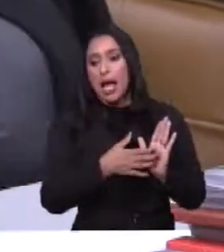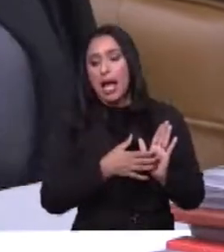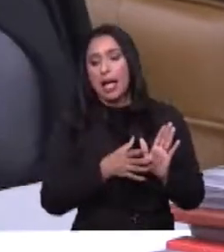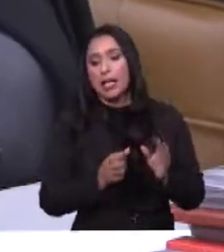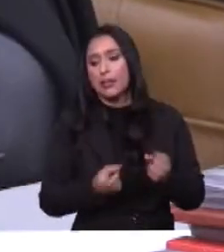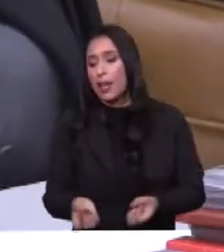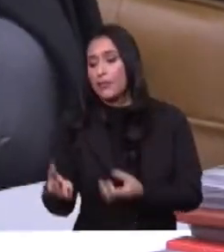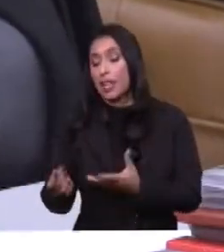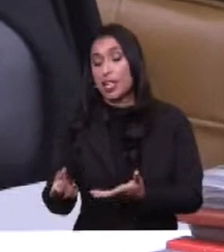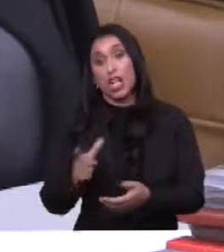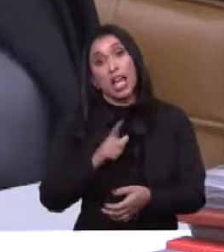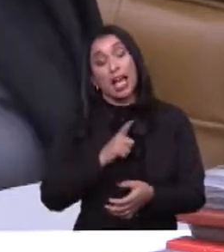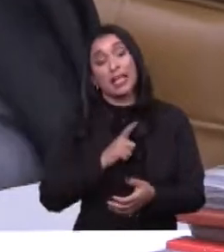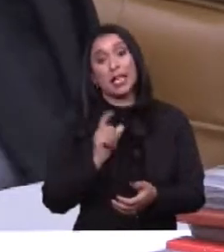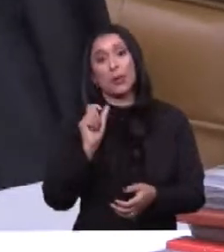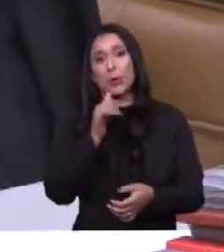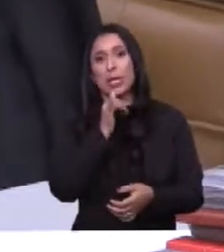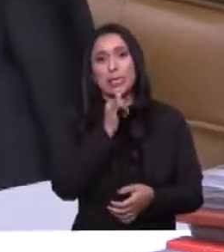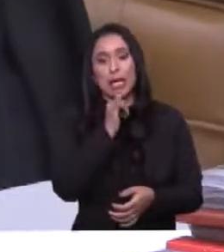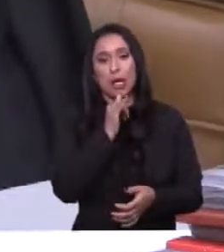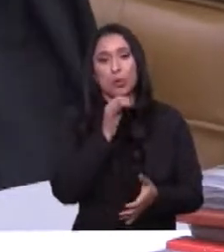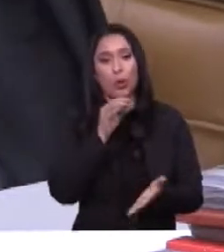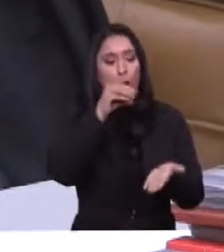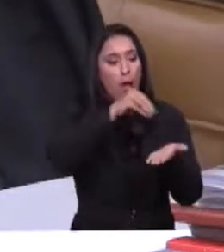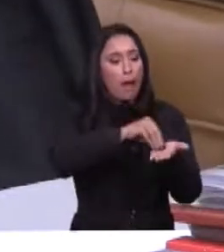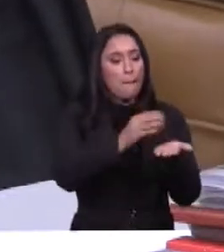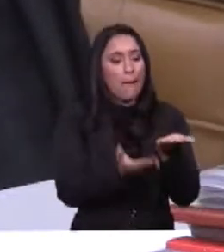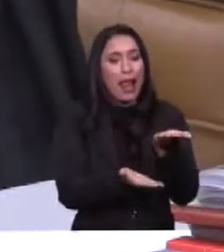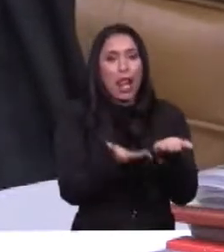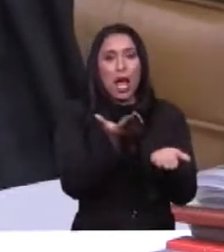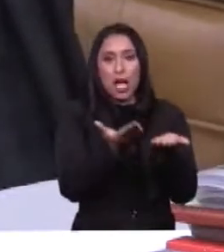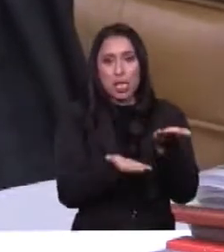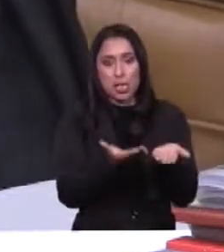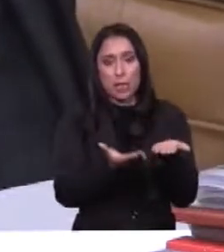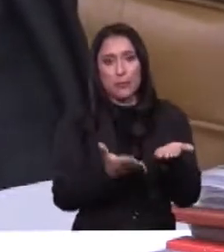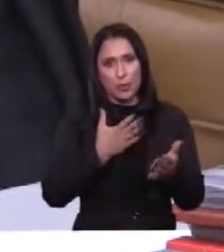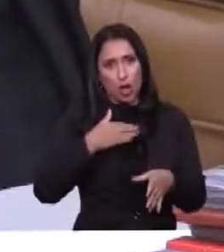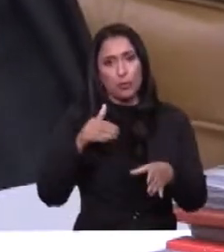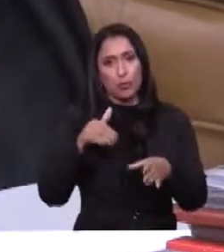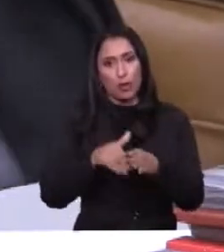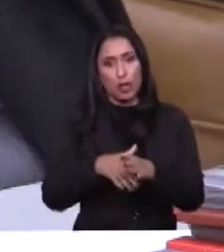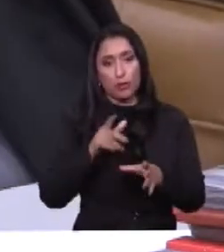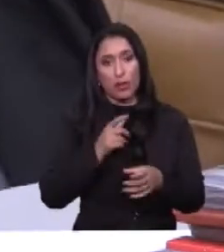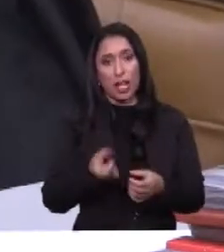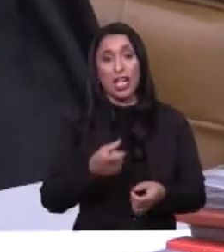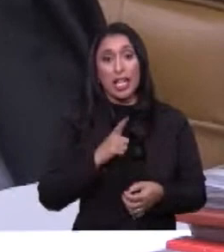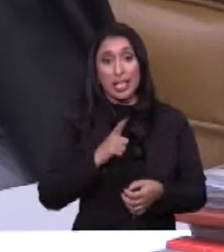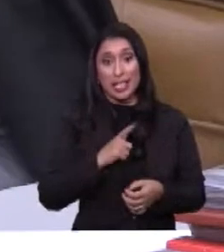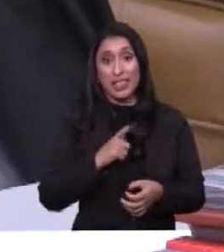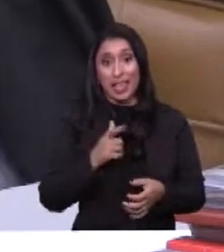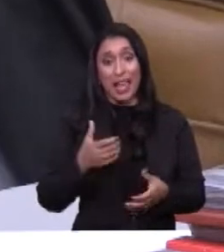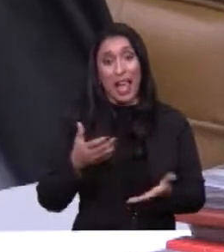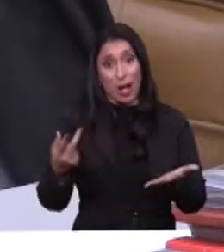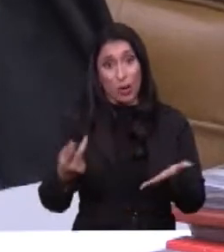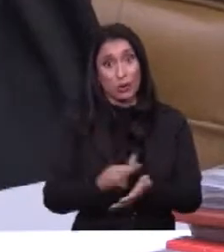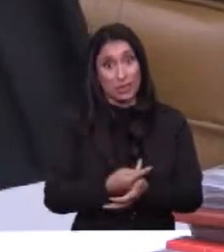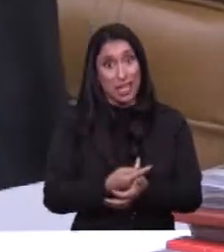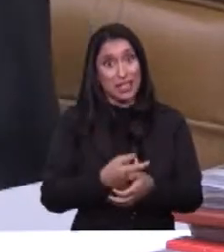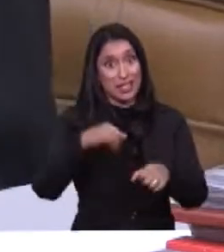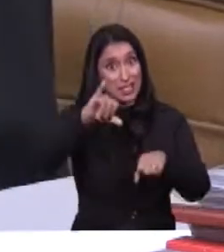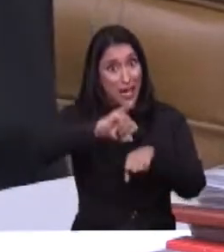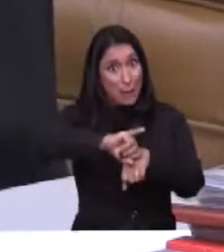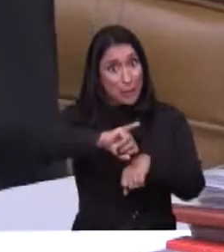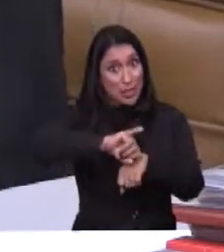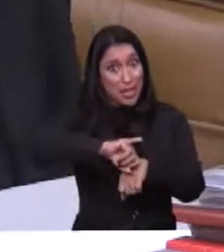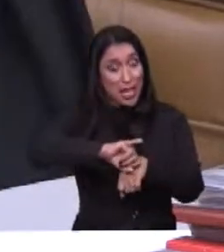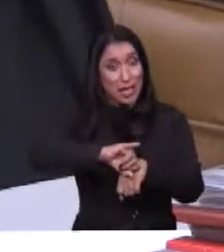outras questões, balança. Eu até citei no meu voto delivery. Hoje nós temos as grandes capitais,